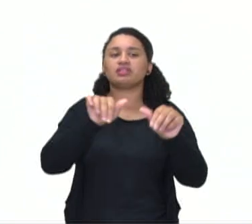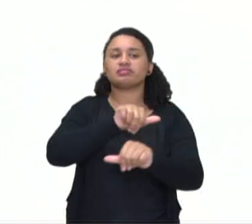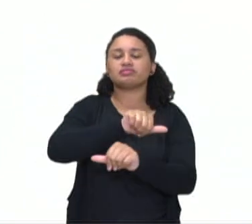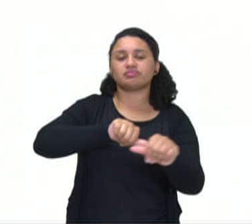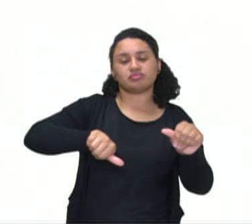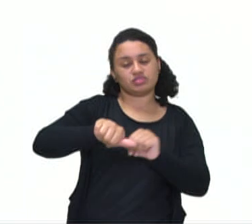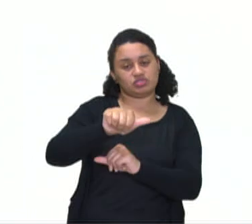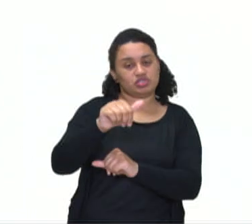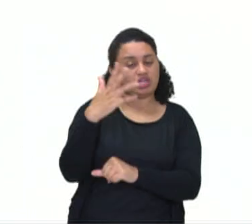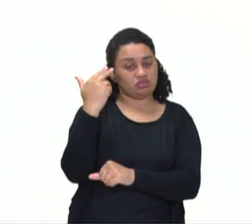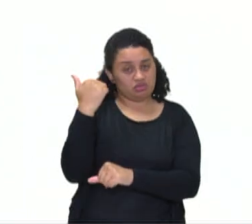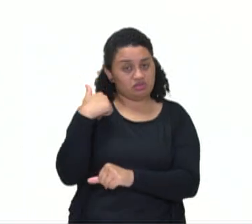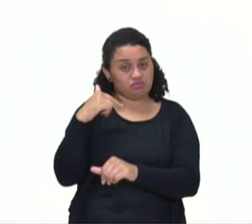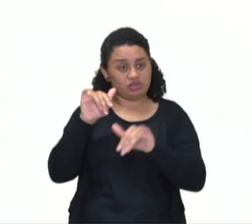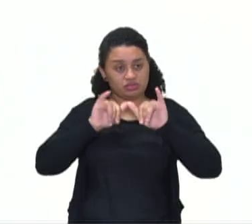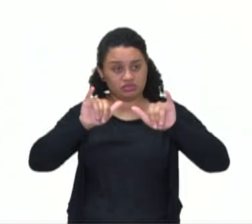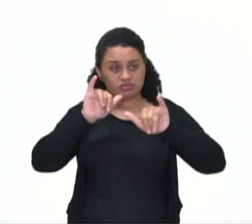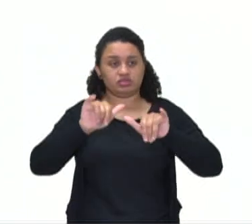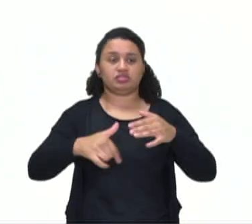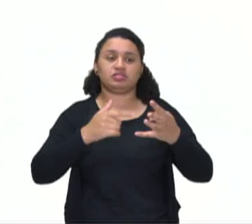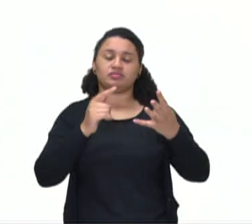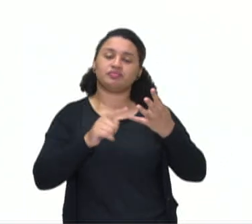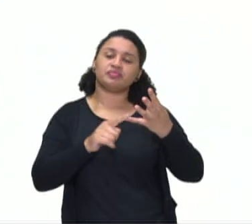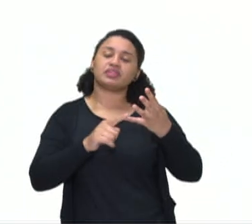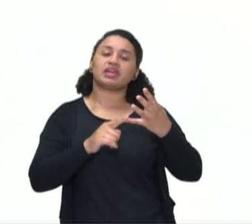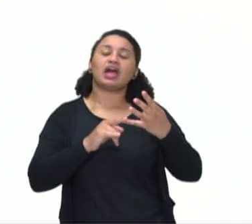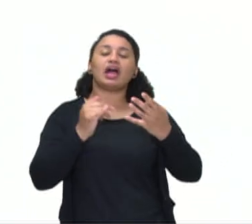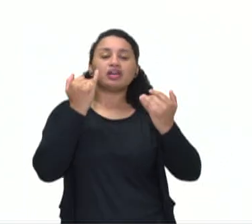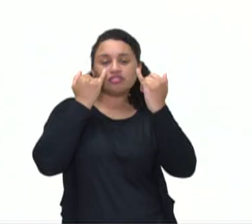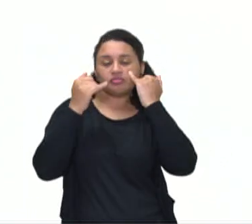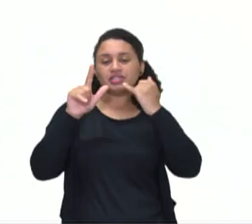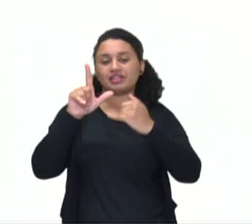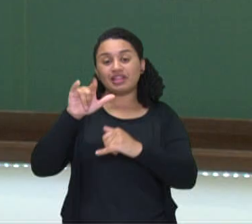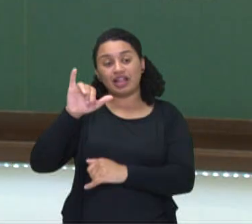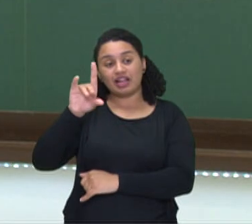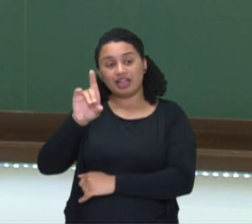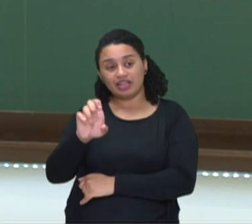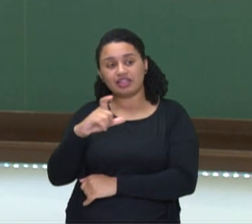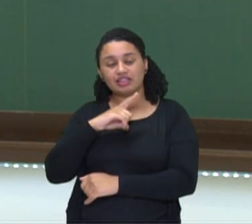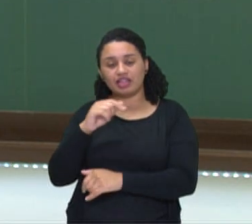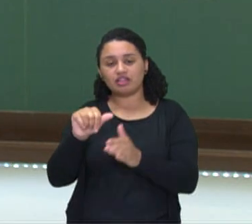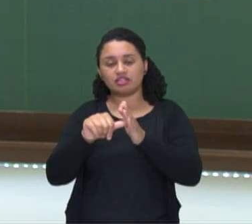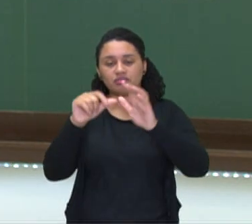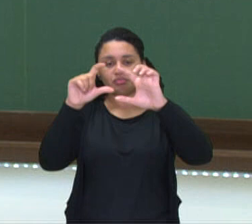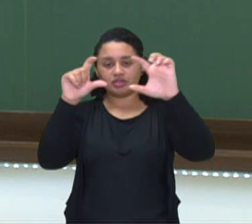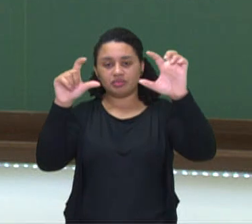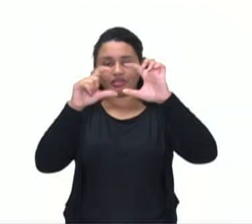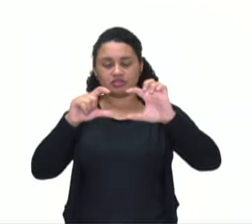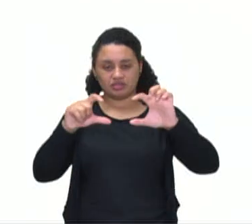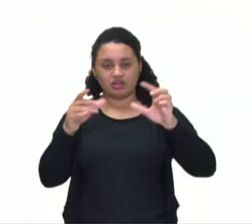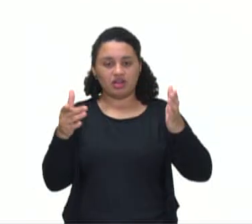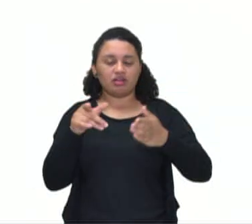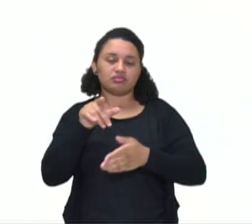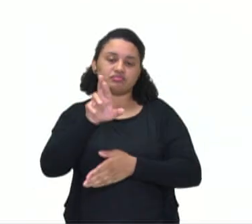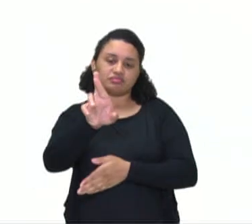As informações da lide predominam nos primeiros parágrafos. Vamos lá, pode responder.